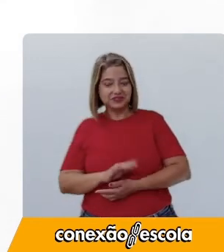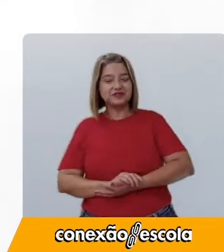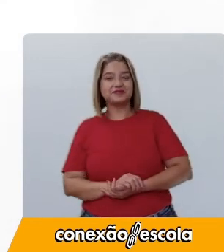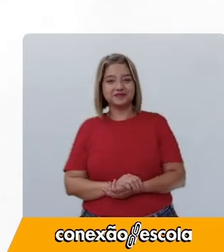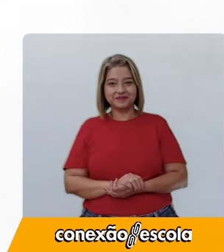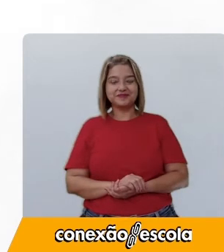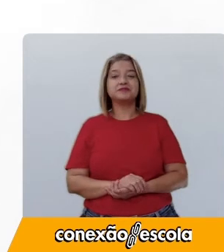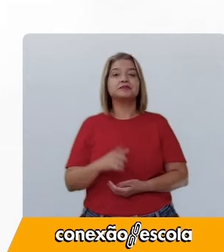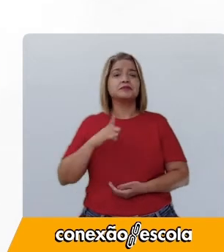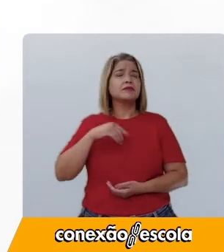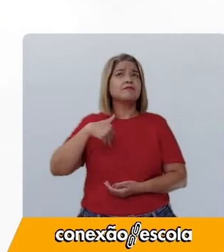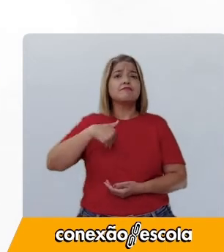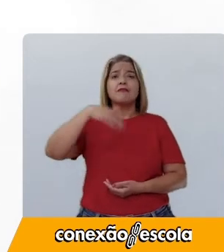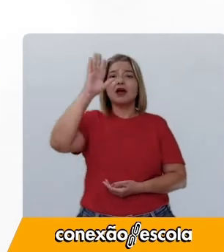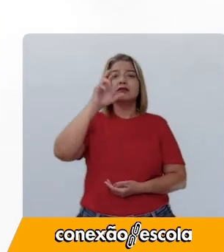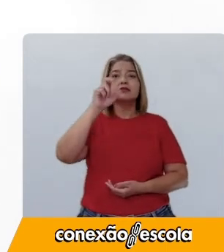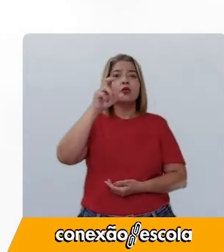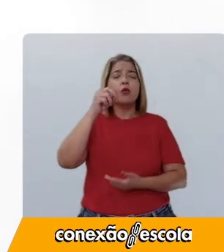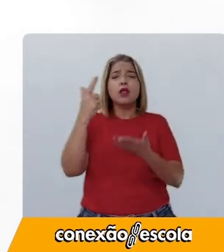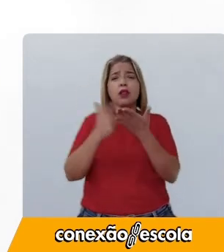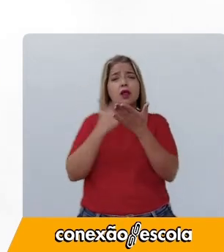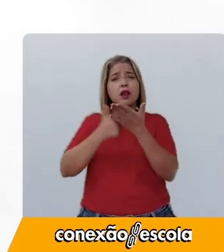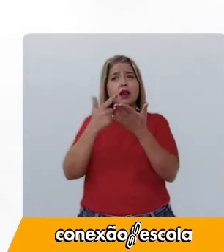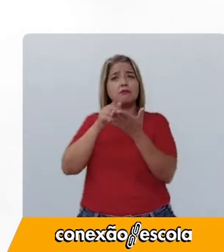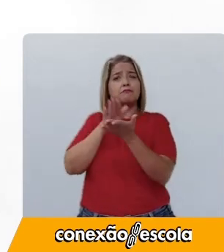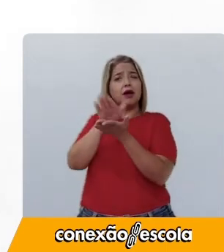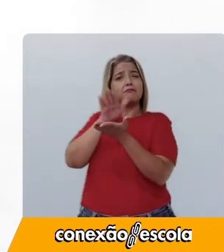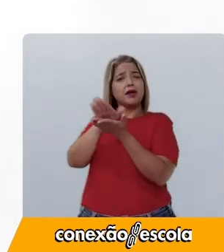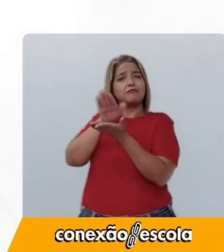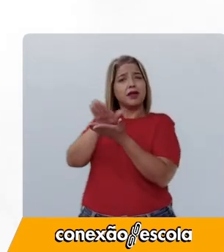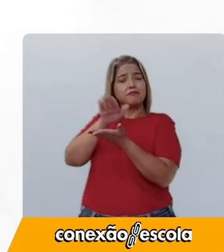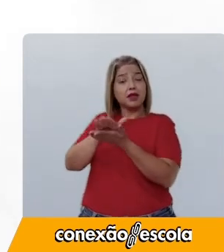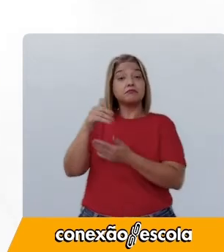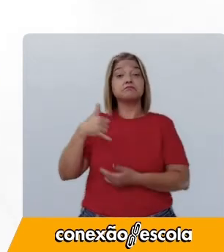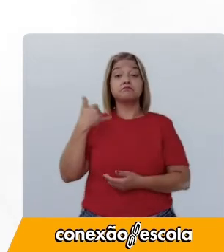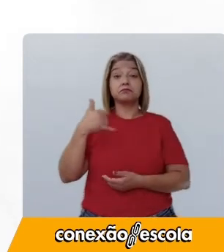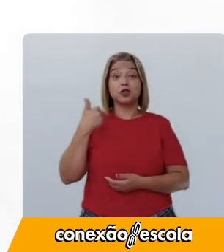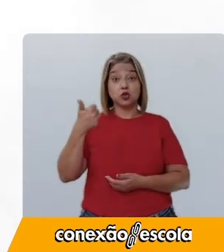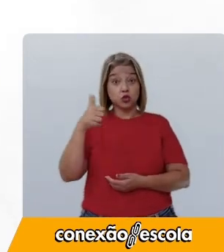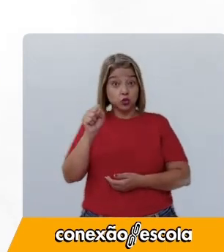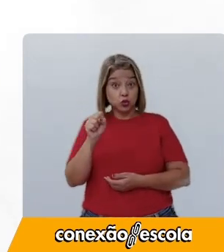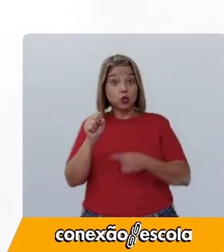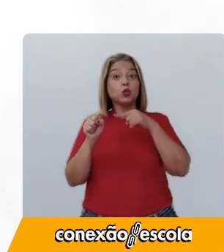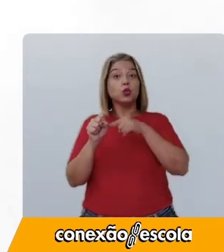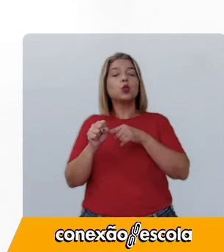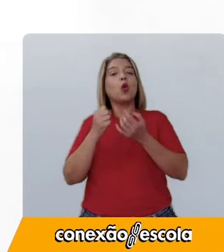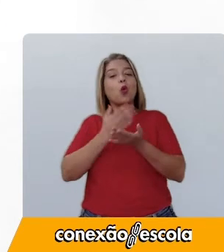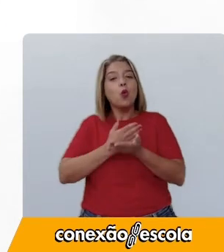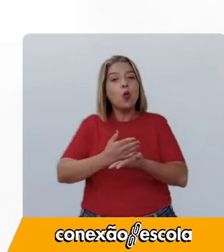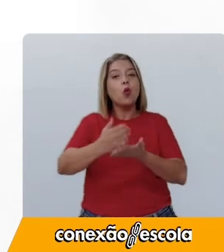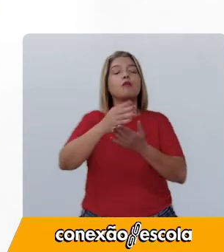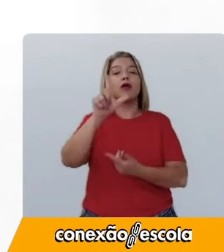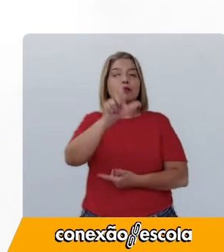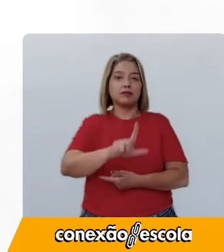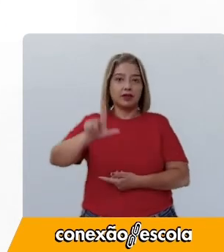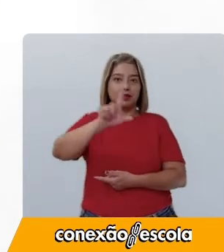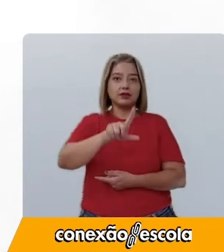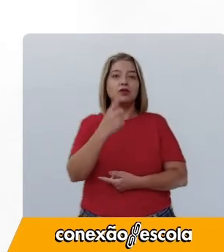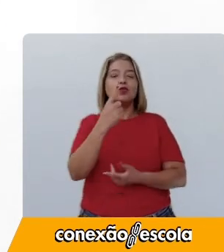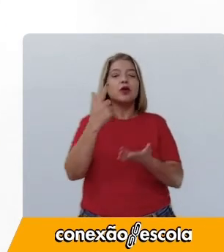com mais de 50 obras publicadas. Com 18 anos, estreou na literatura com o